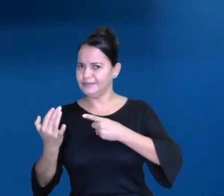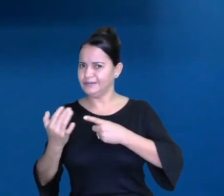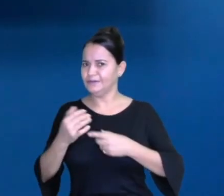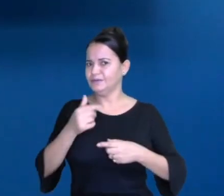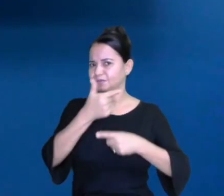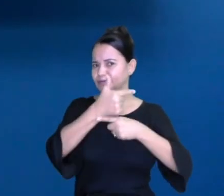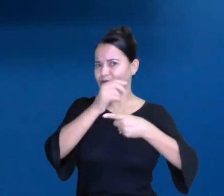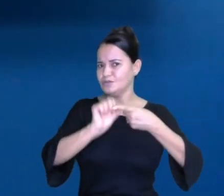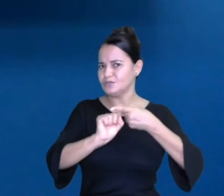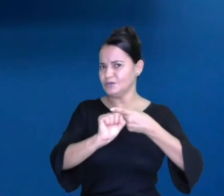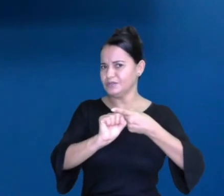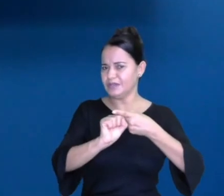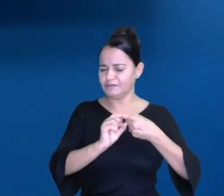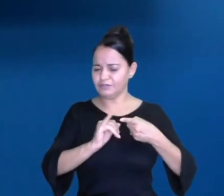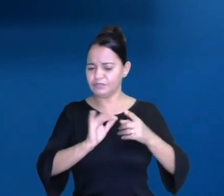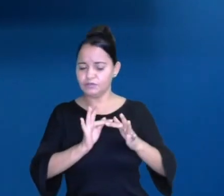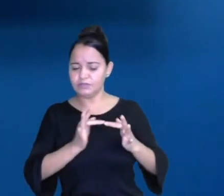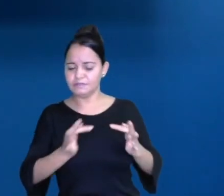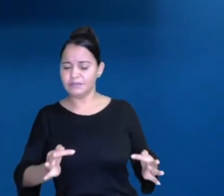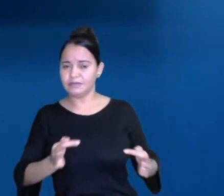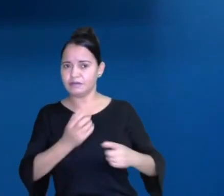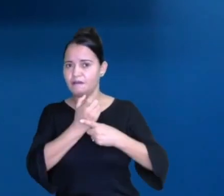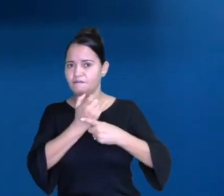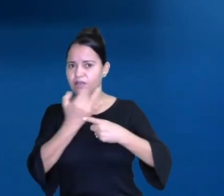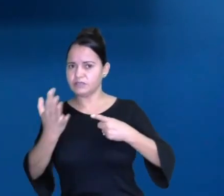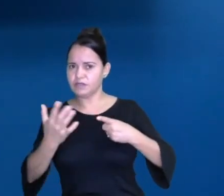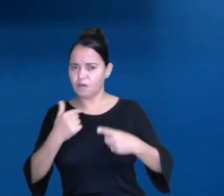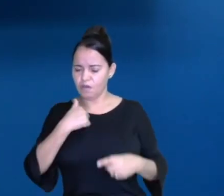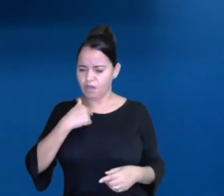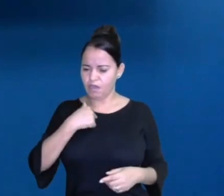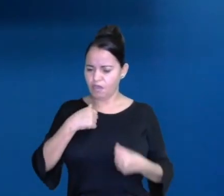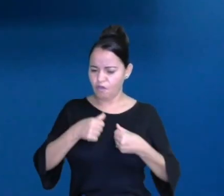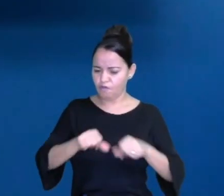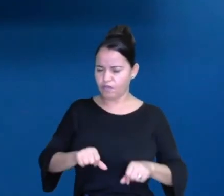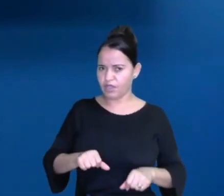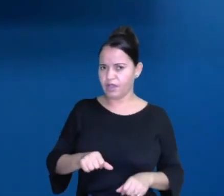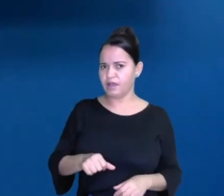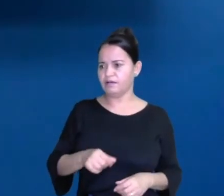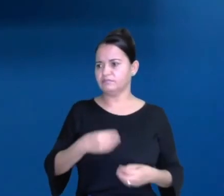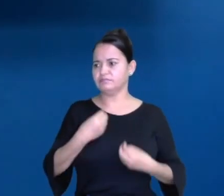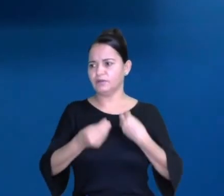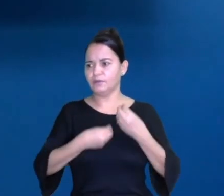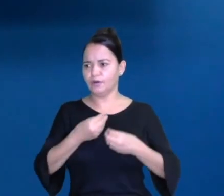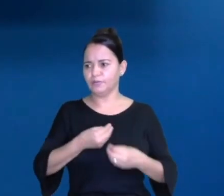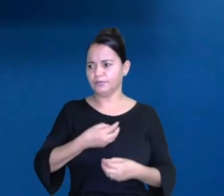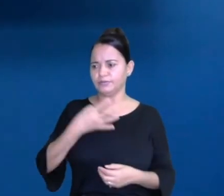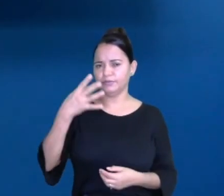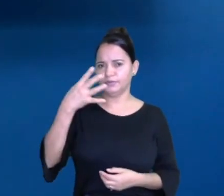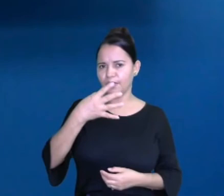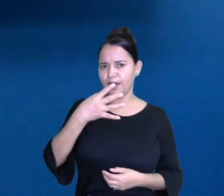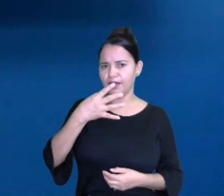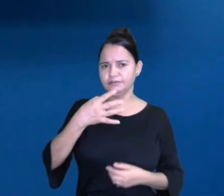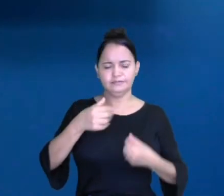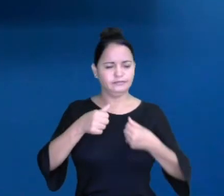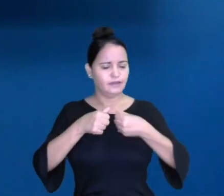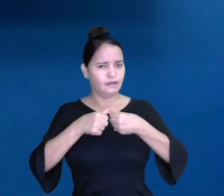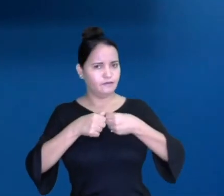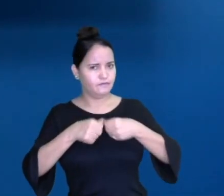2/8, se eu simplificar a fração, eu não vou ficar com 1/4? Fica de bizu aí para